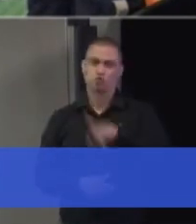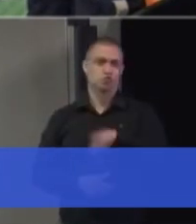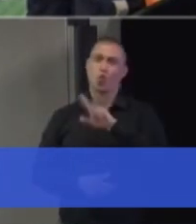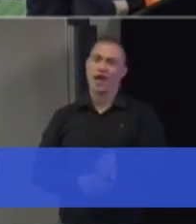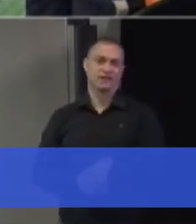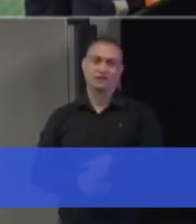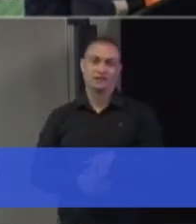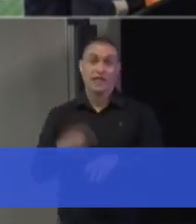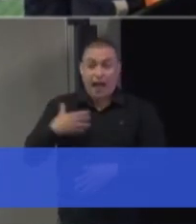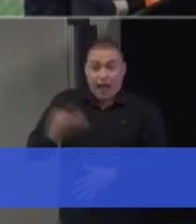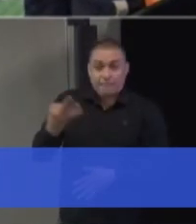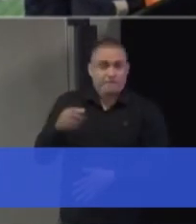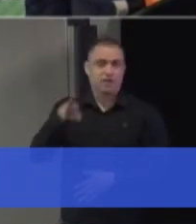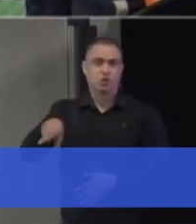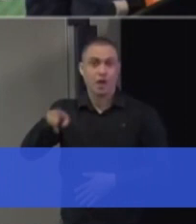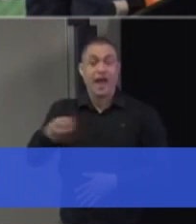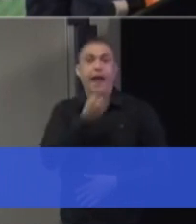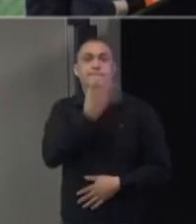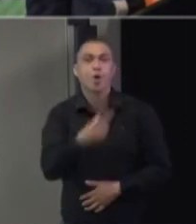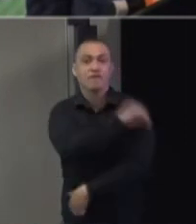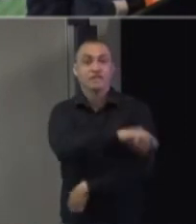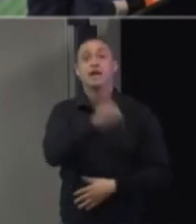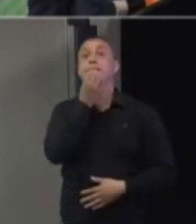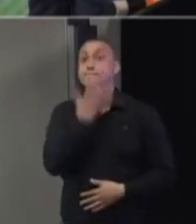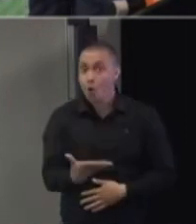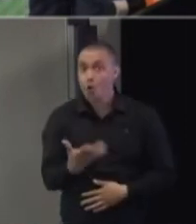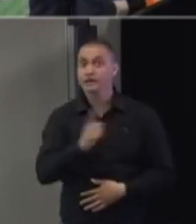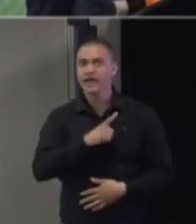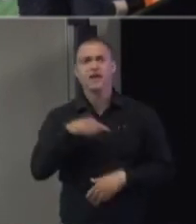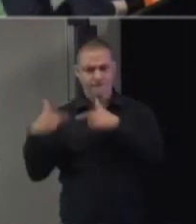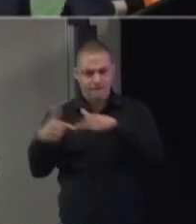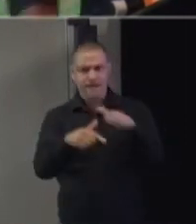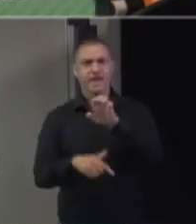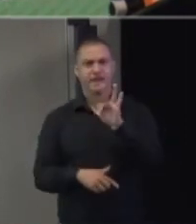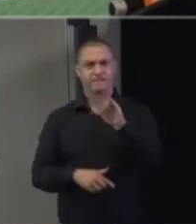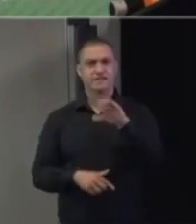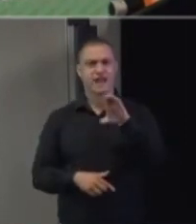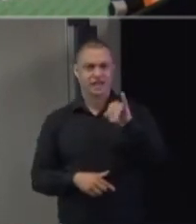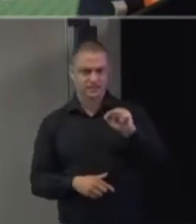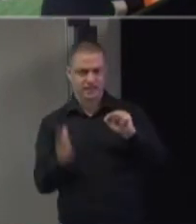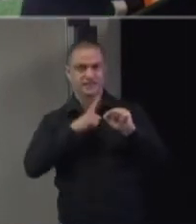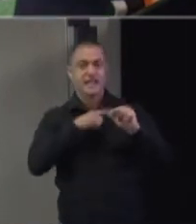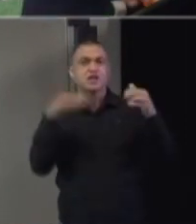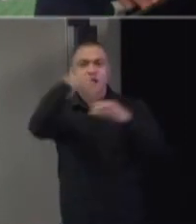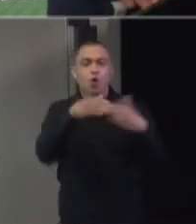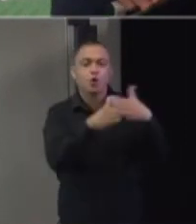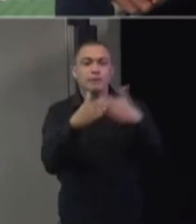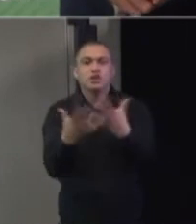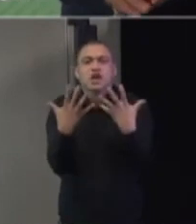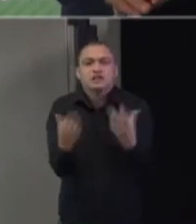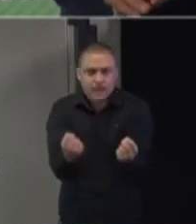não é a vacina ideal, é uma boa vacina que tem a sua eficácia dentro dos limites do